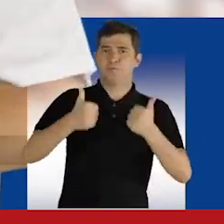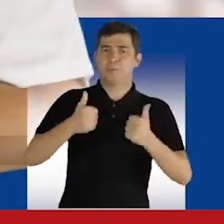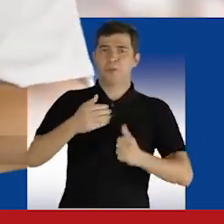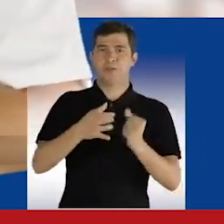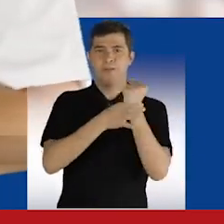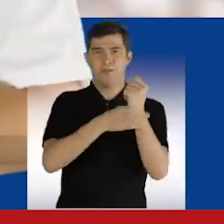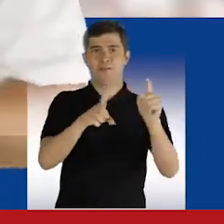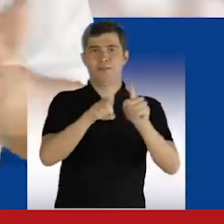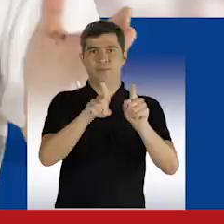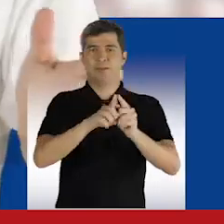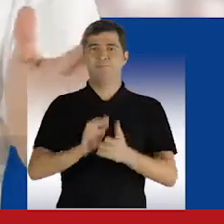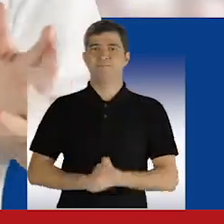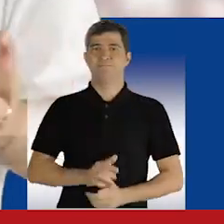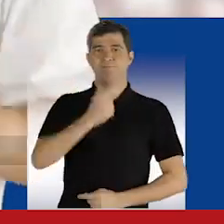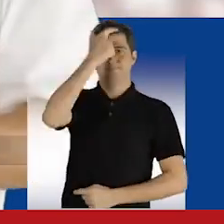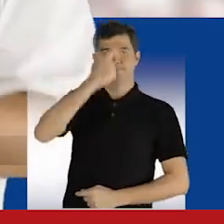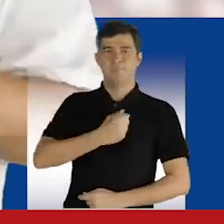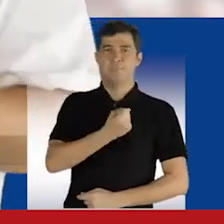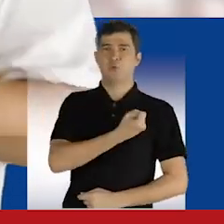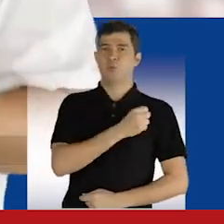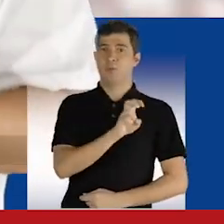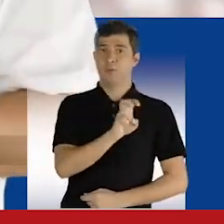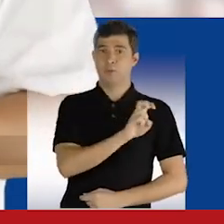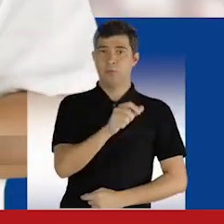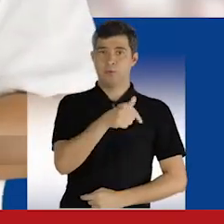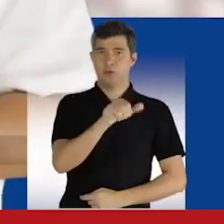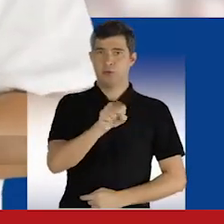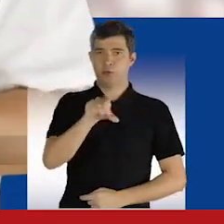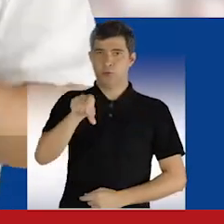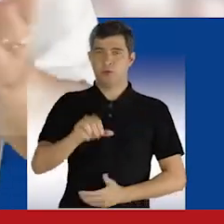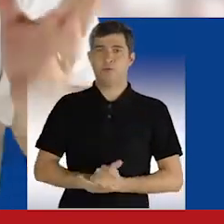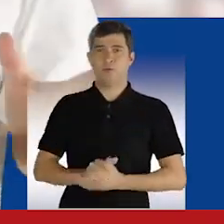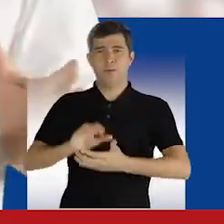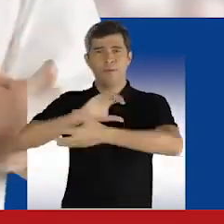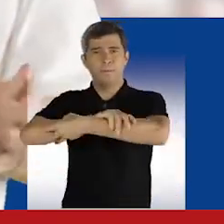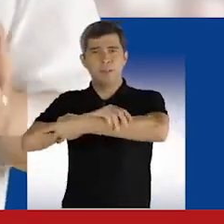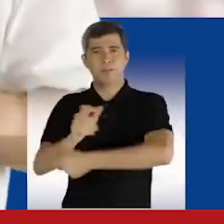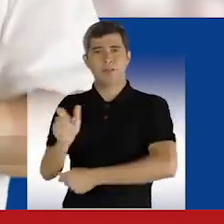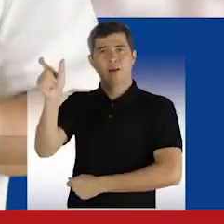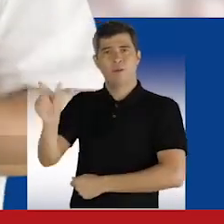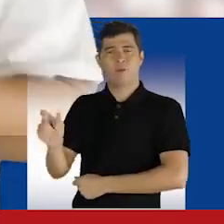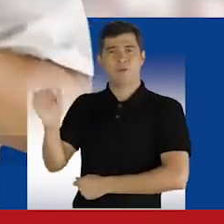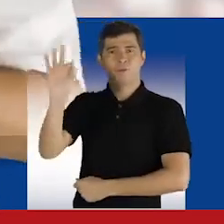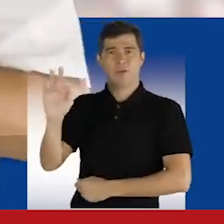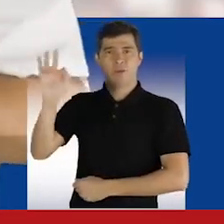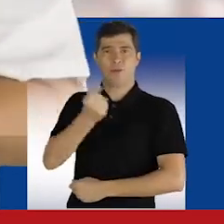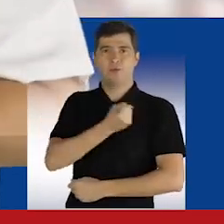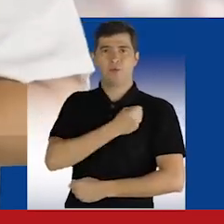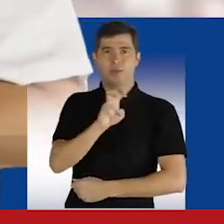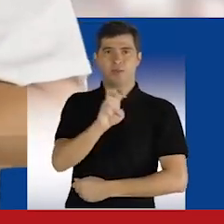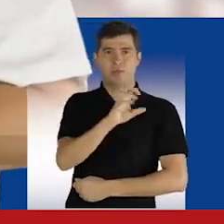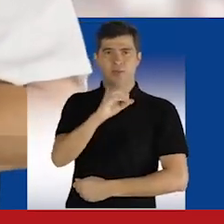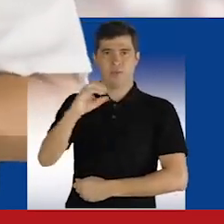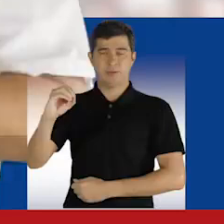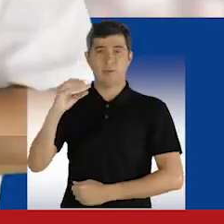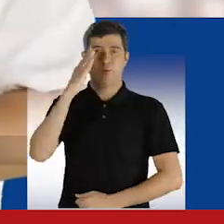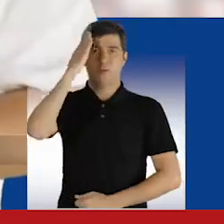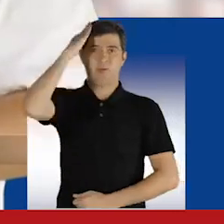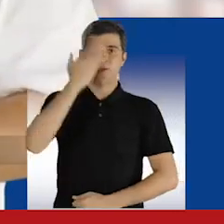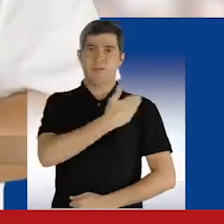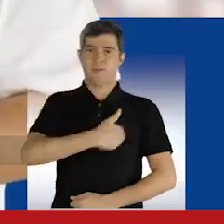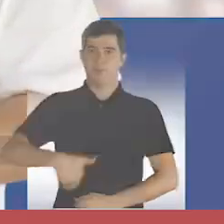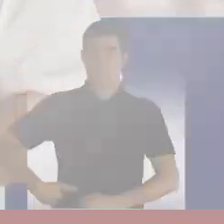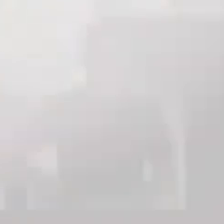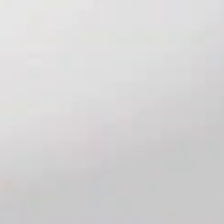mais seguro de se viver sou Ricardo Nicolau 5578 Dr luí Fernando Federal 5500